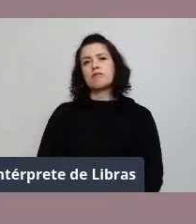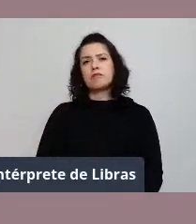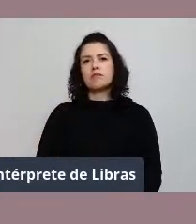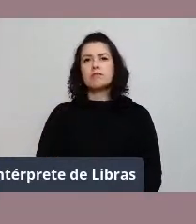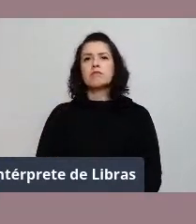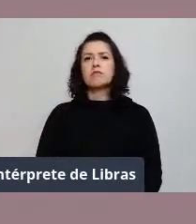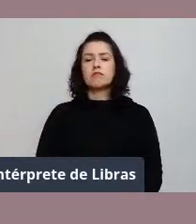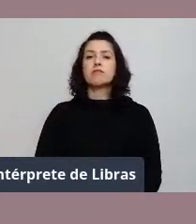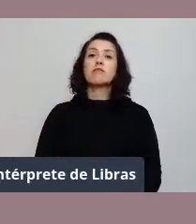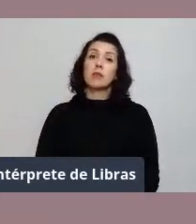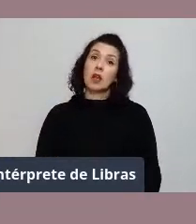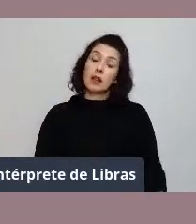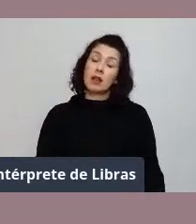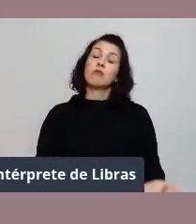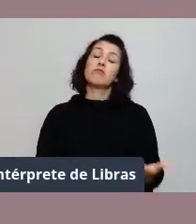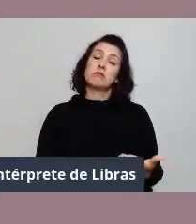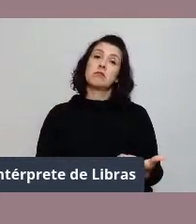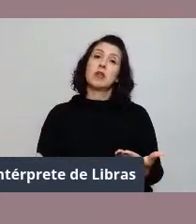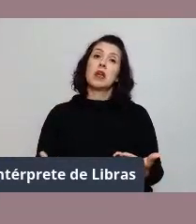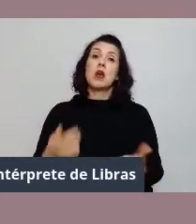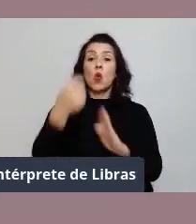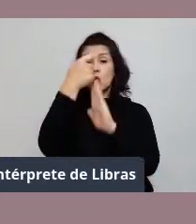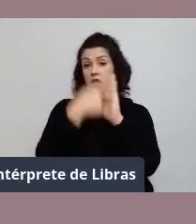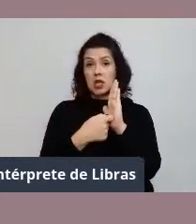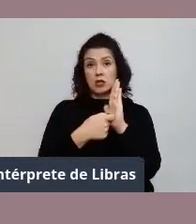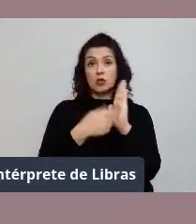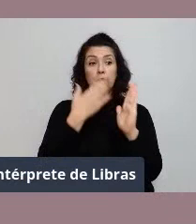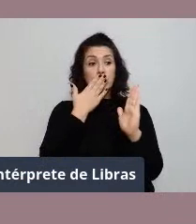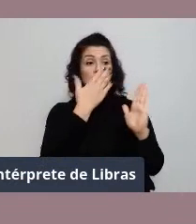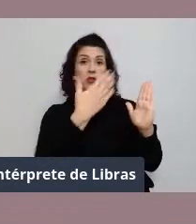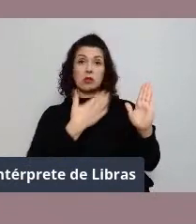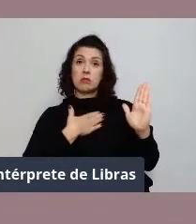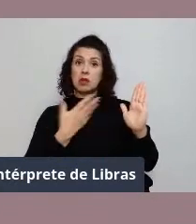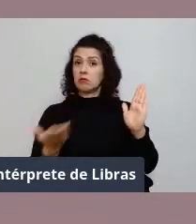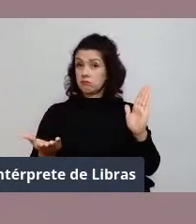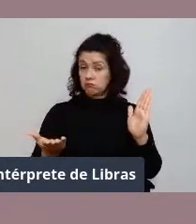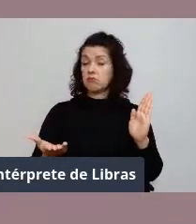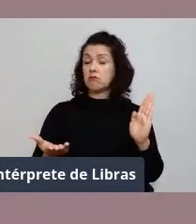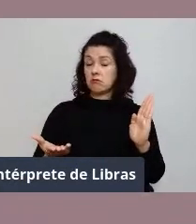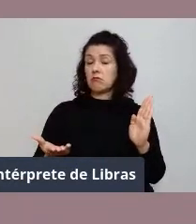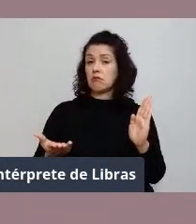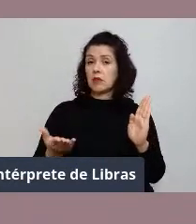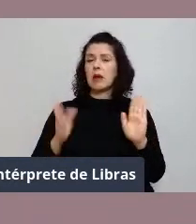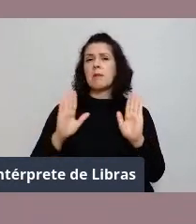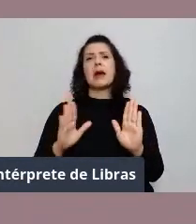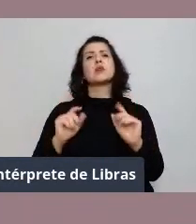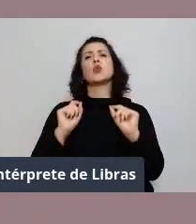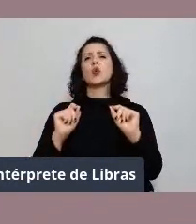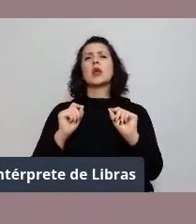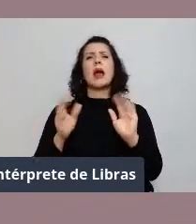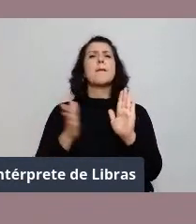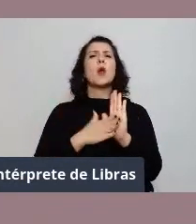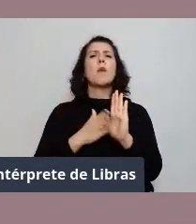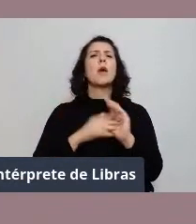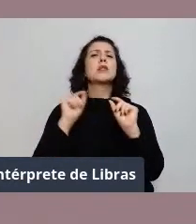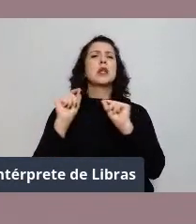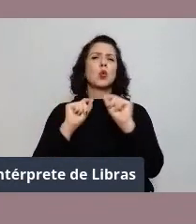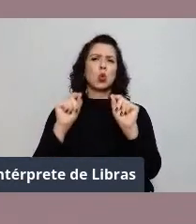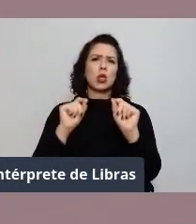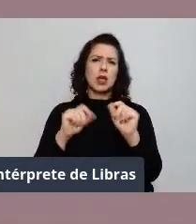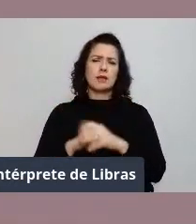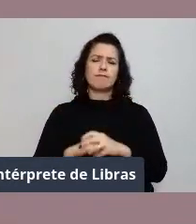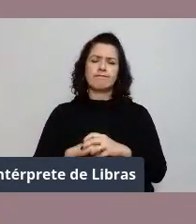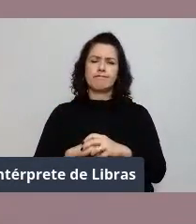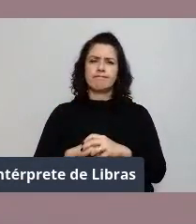Uma encomenda, então, que tinha o seguinte pedido, né, que